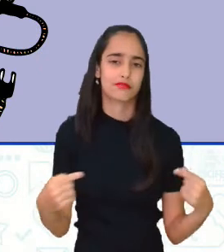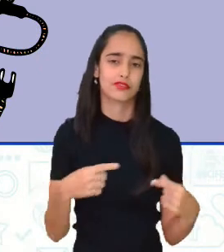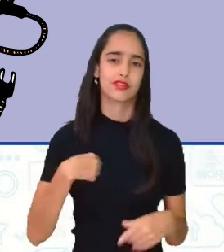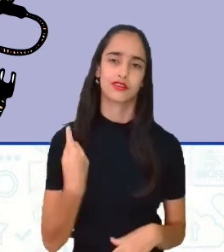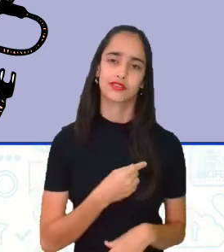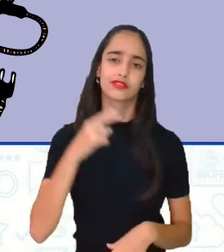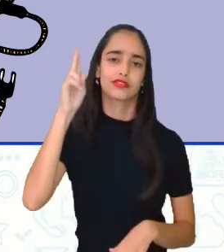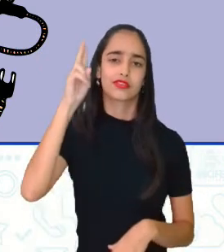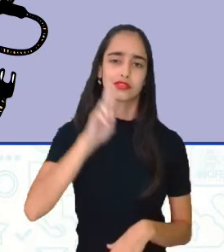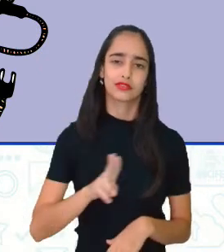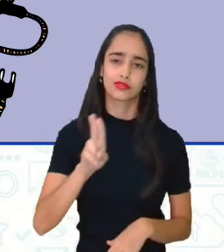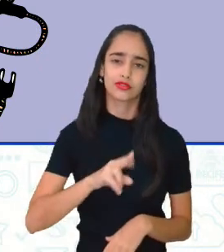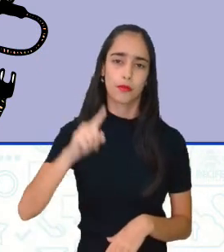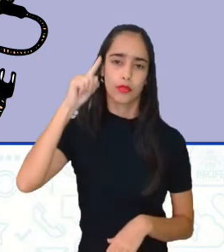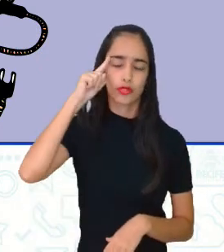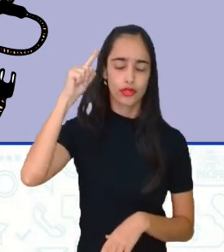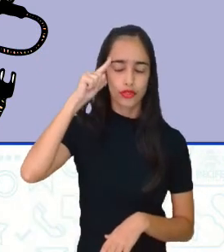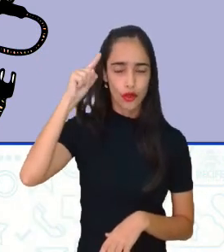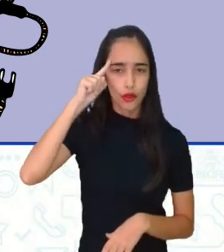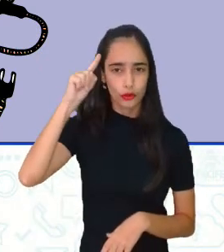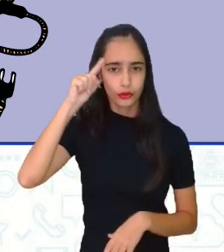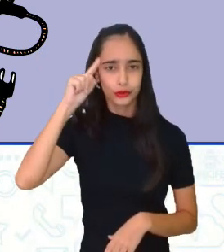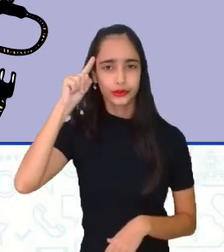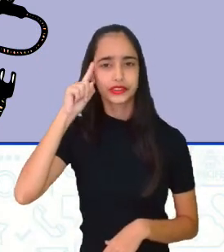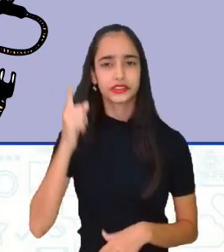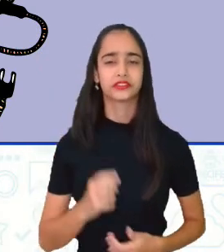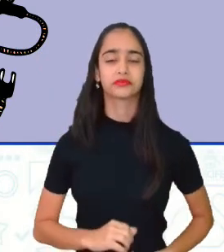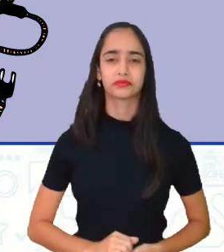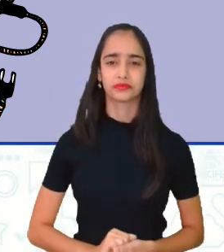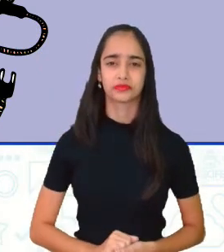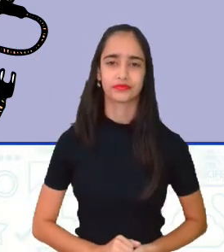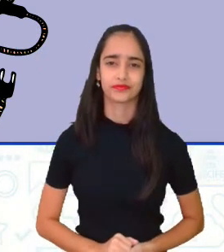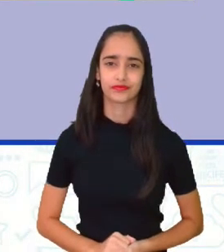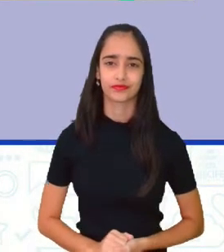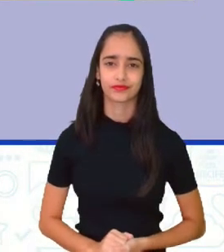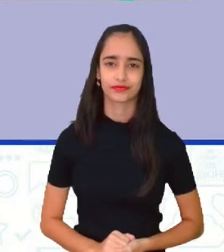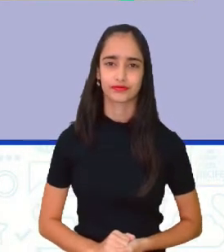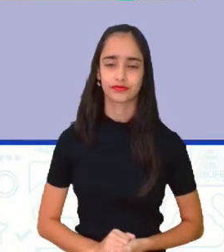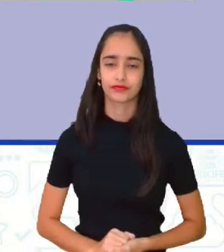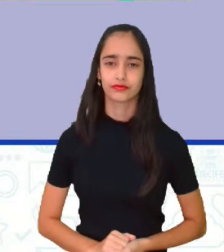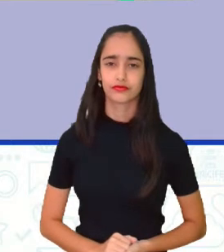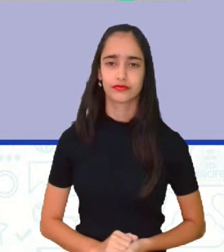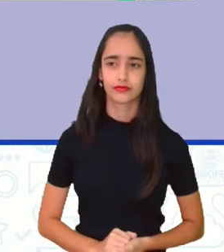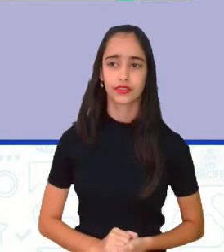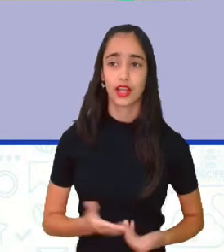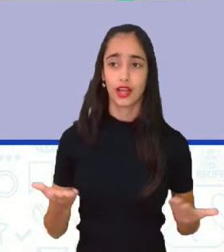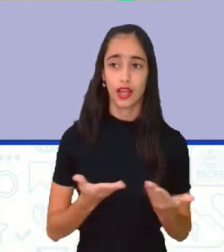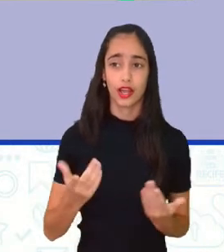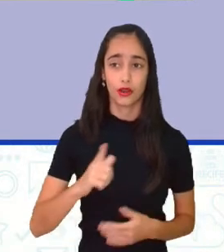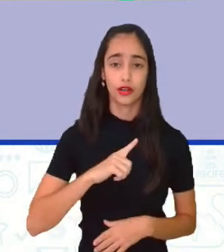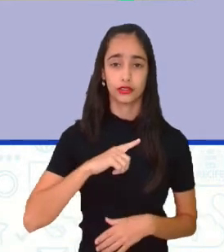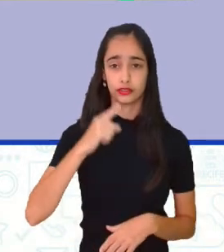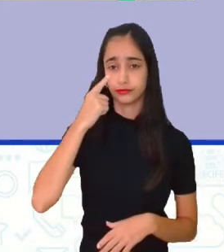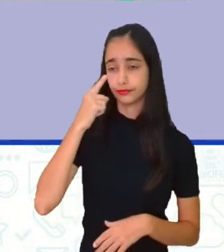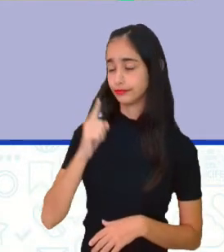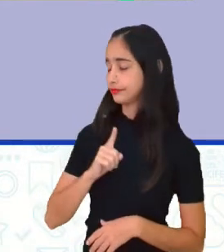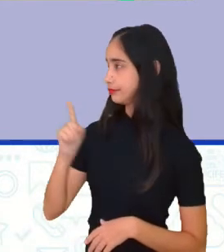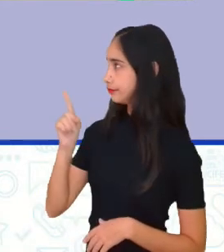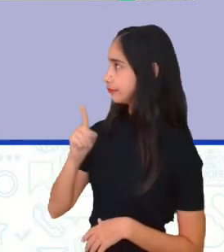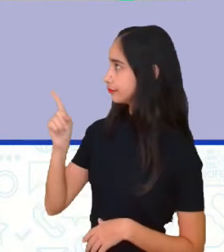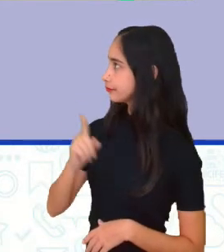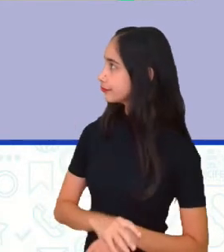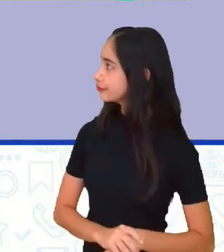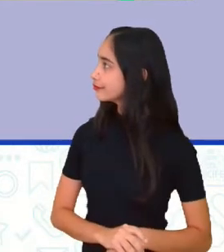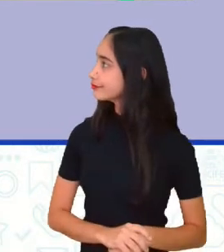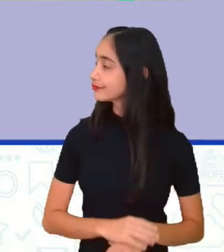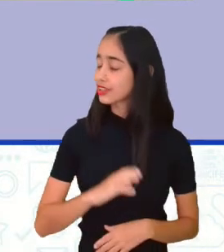é utilizado o resistor no circuito elétrico, ele tem essa função. E aqui nós temos chaves ou interruptores,